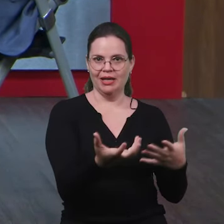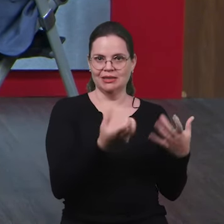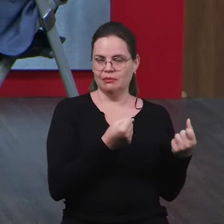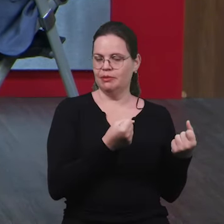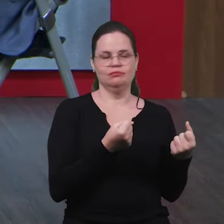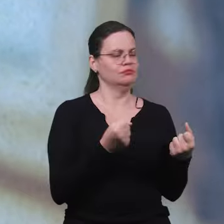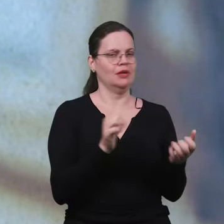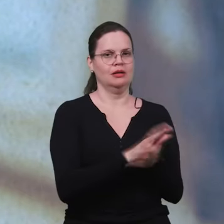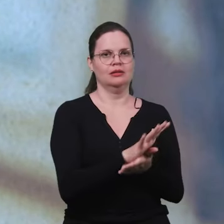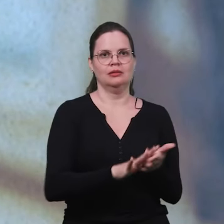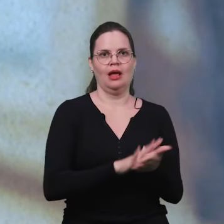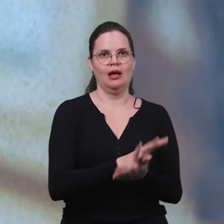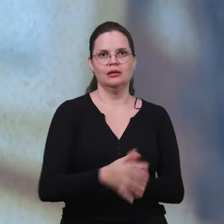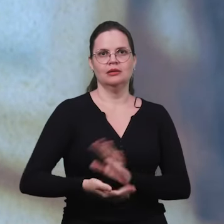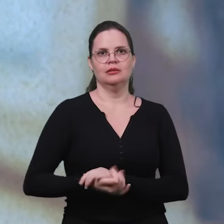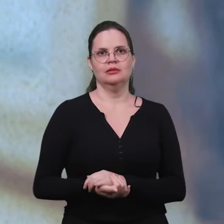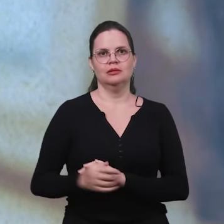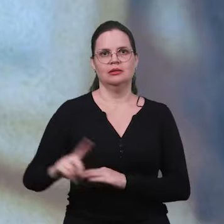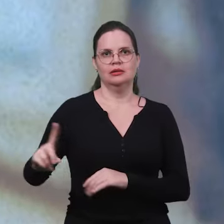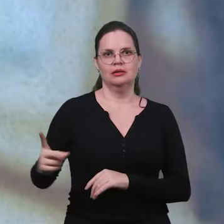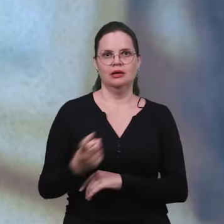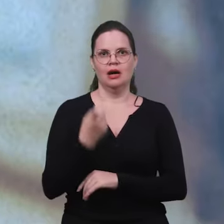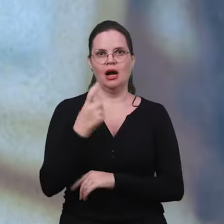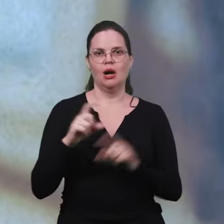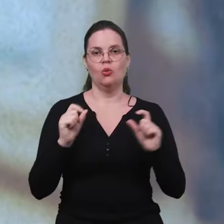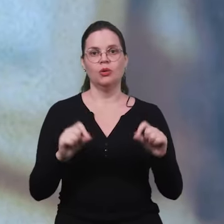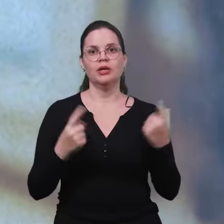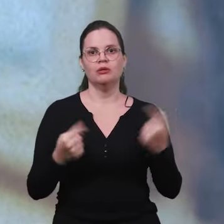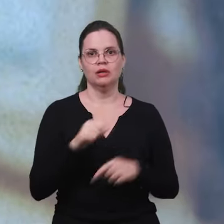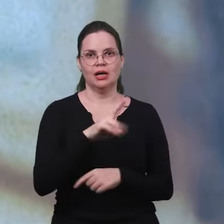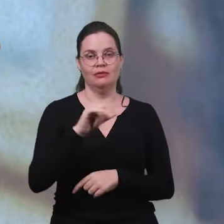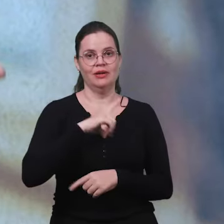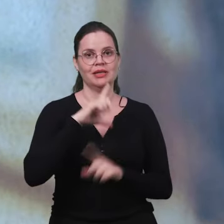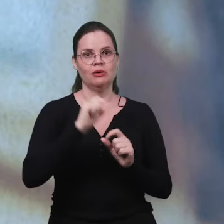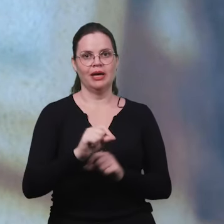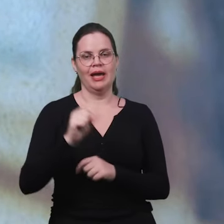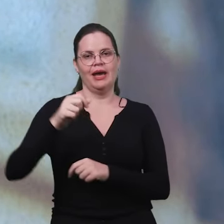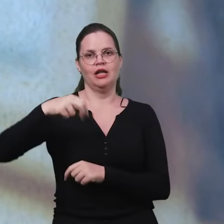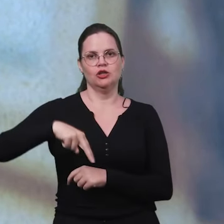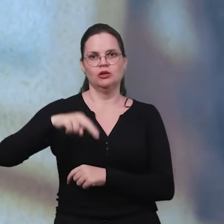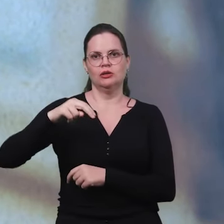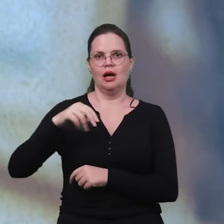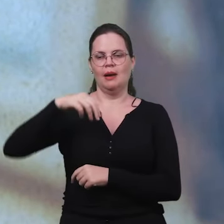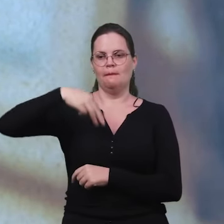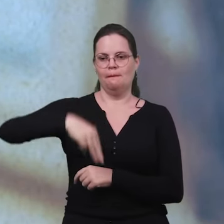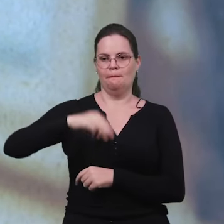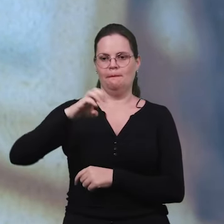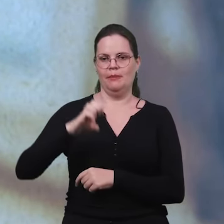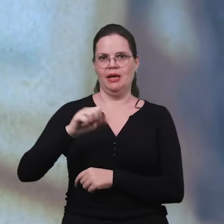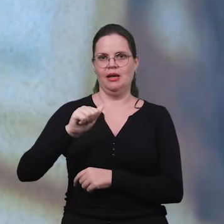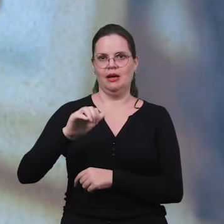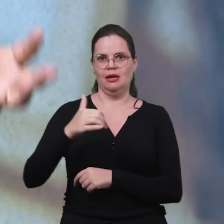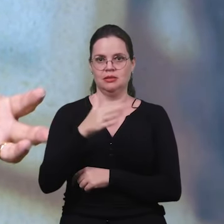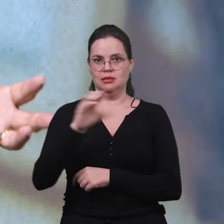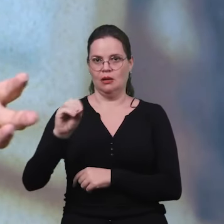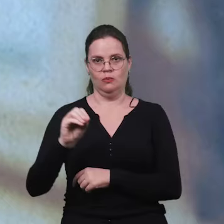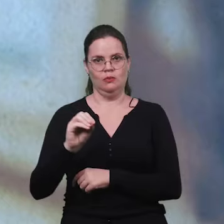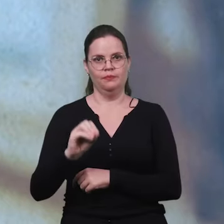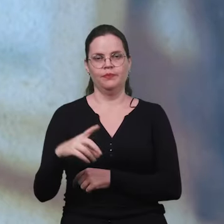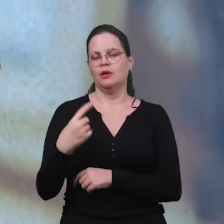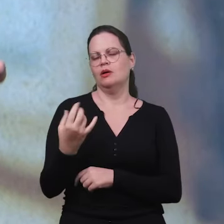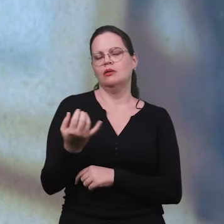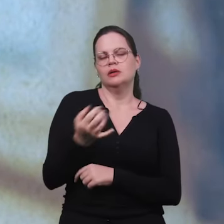continuar tendo direito, se a proposta for aprovada, né? seria a ameação. Isso no regime de bens que dá direito à ameação. Correto. E aí, nesse caso, por